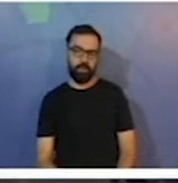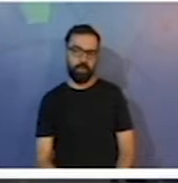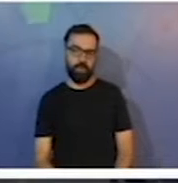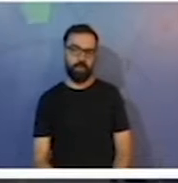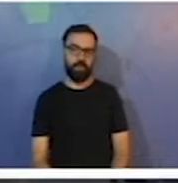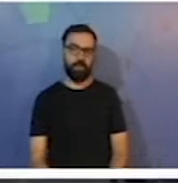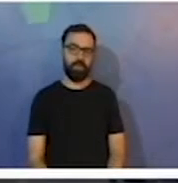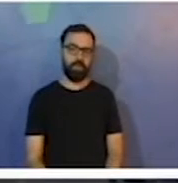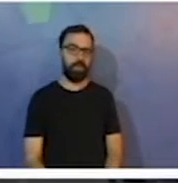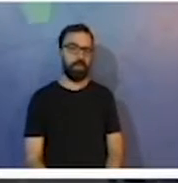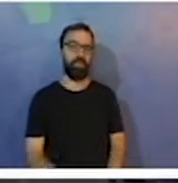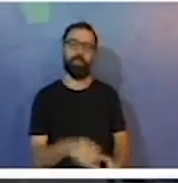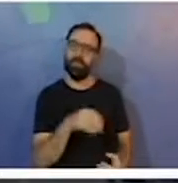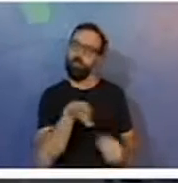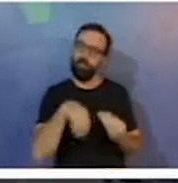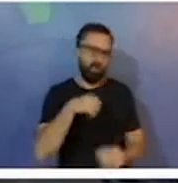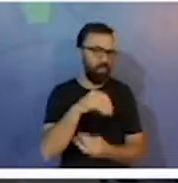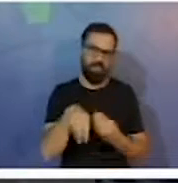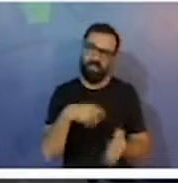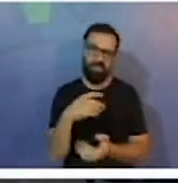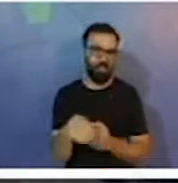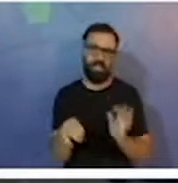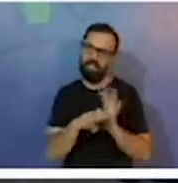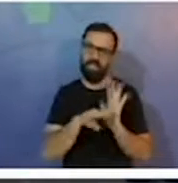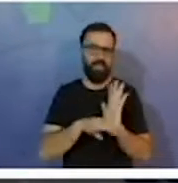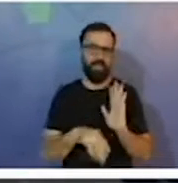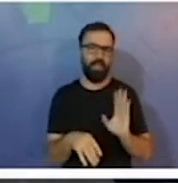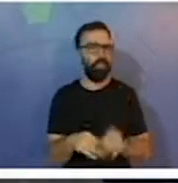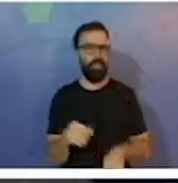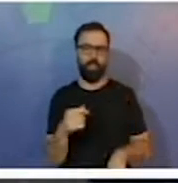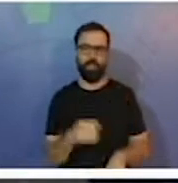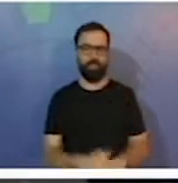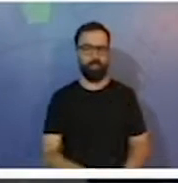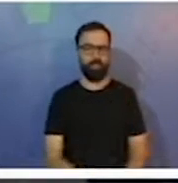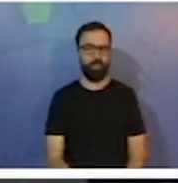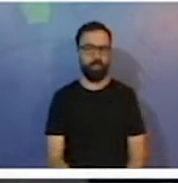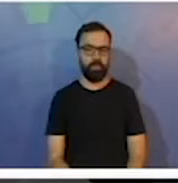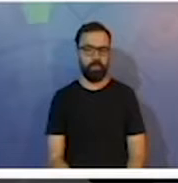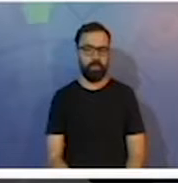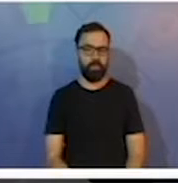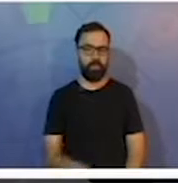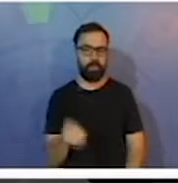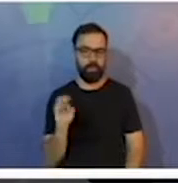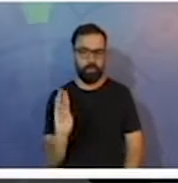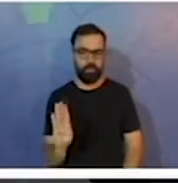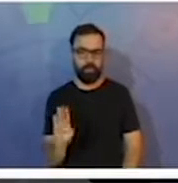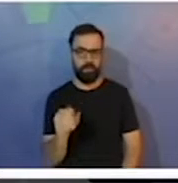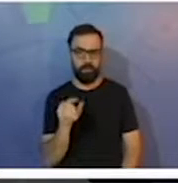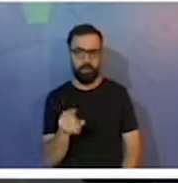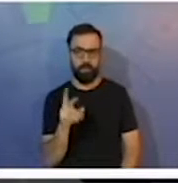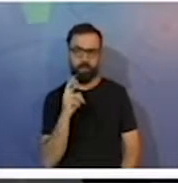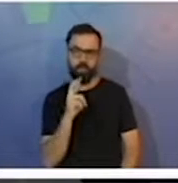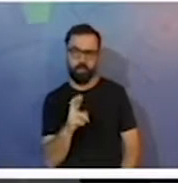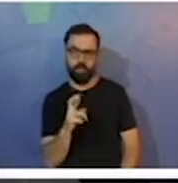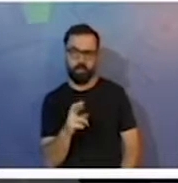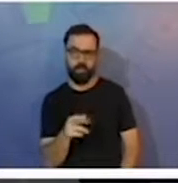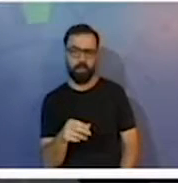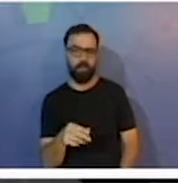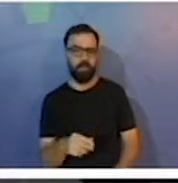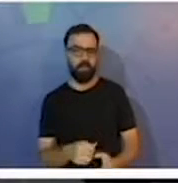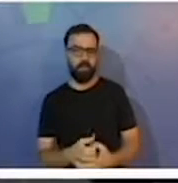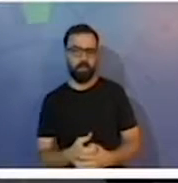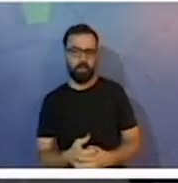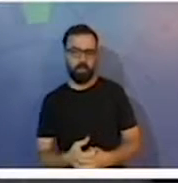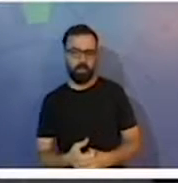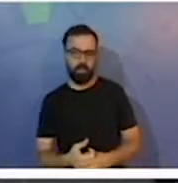complicado né começar de trás para frente ou do Meio para frente a letra B tua resposta anterior permite